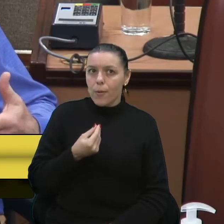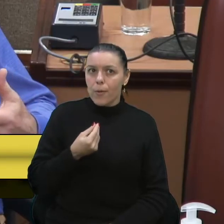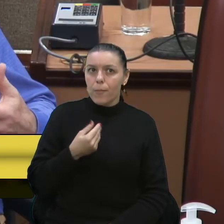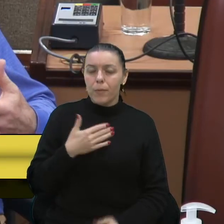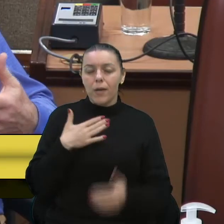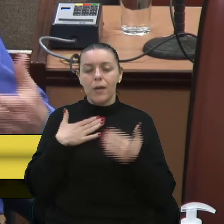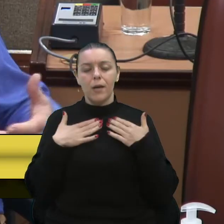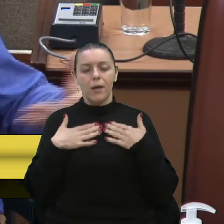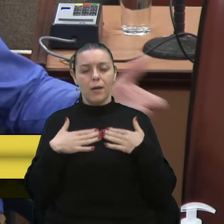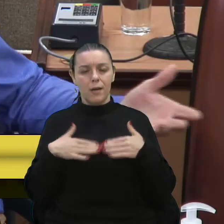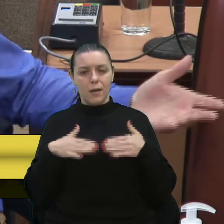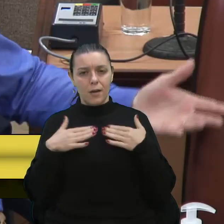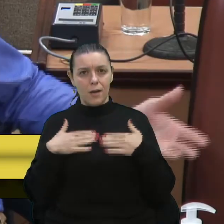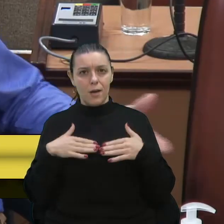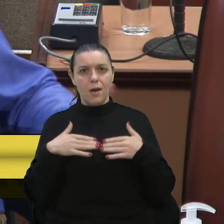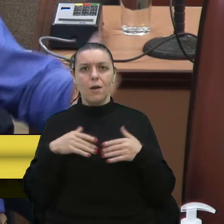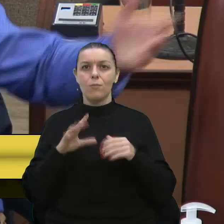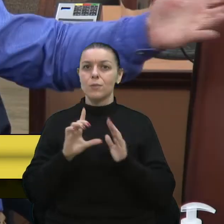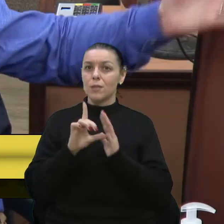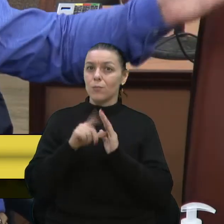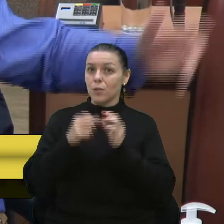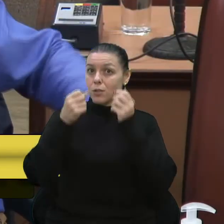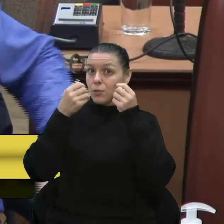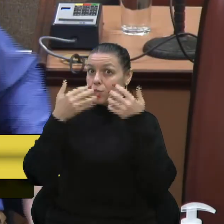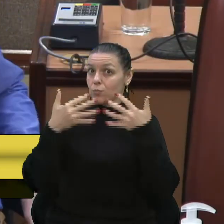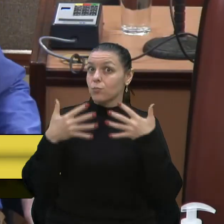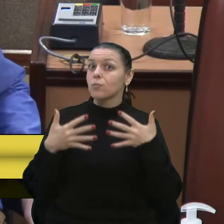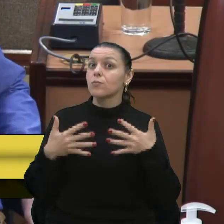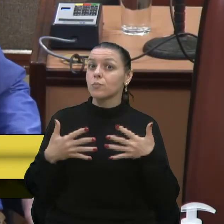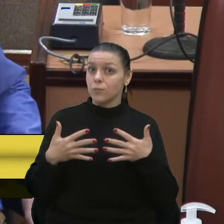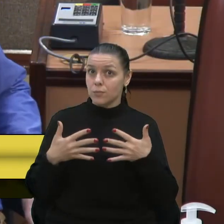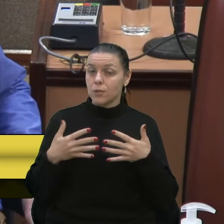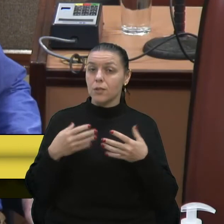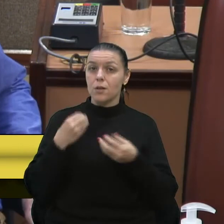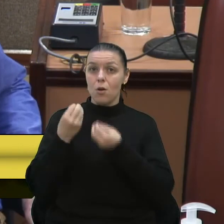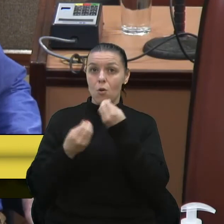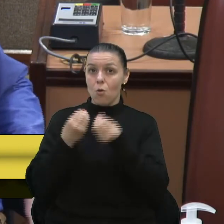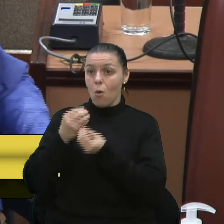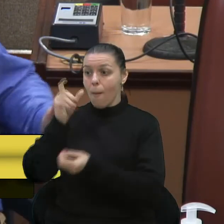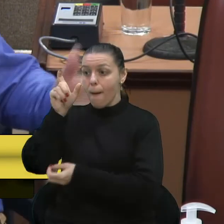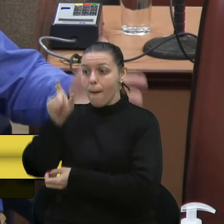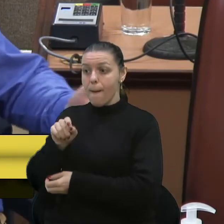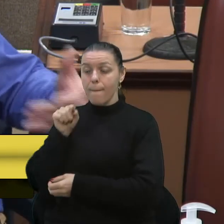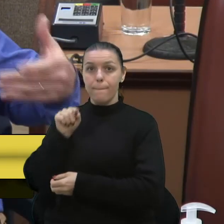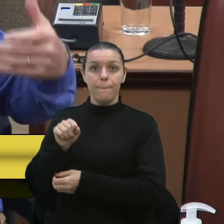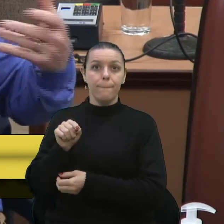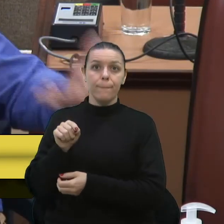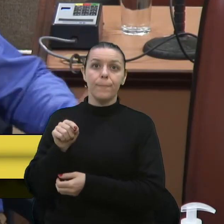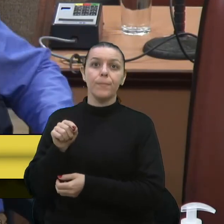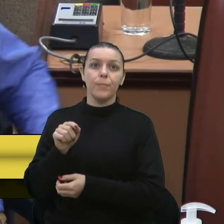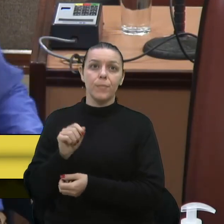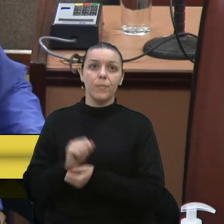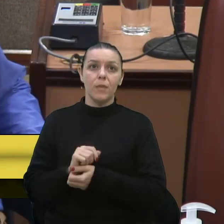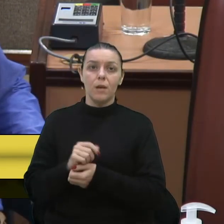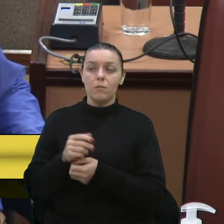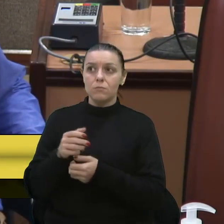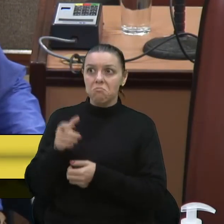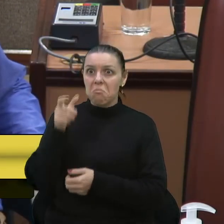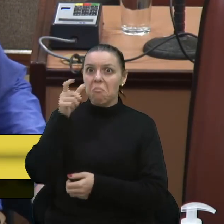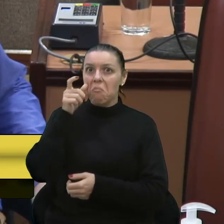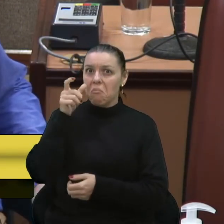explanação dita aqui por todos vocês, especialmente por você, ratifica mais a impressão que eu tinha